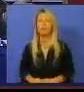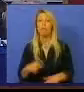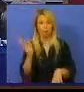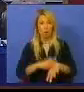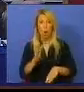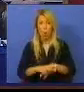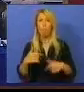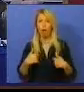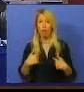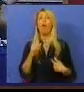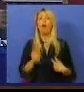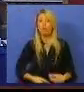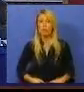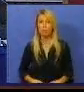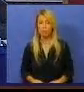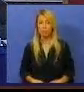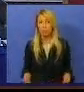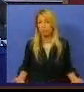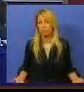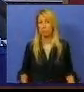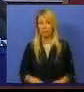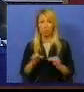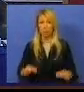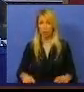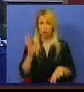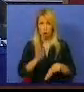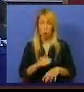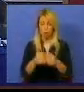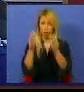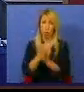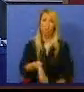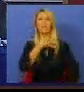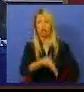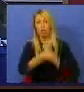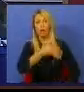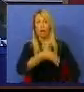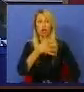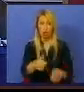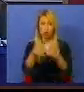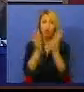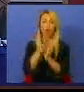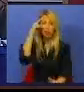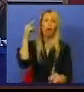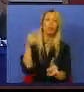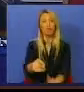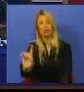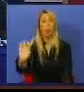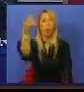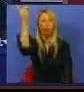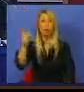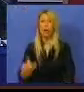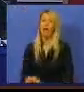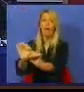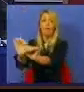tenho eu? Como se a culpa de todas estas declarações, de todos estes objetivos, fosse porventura dos